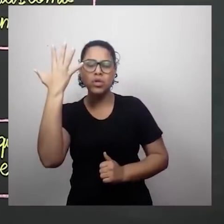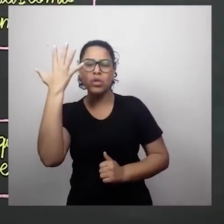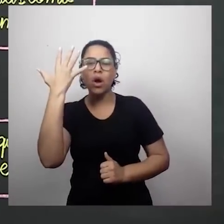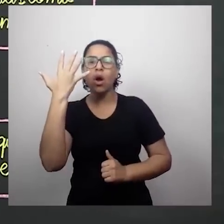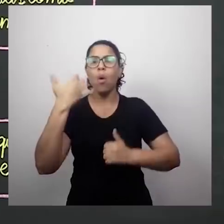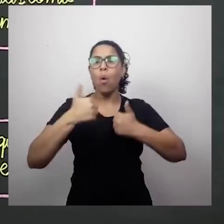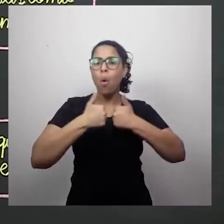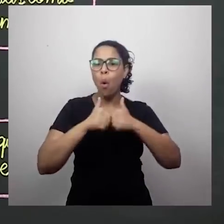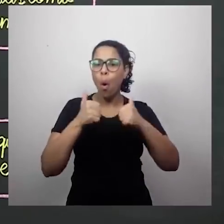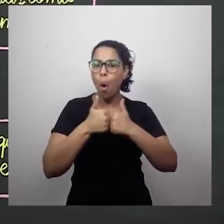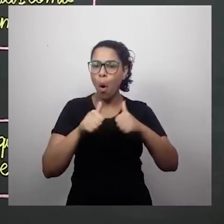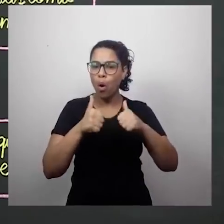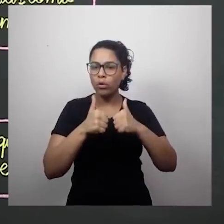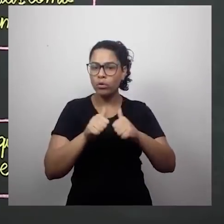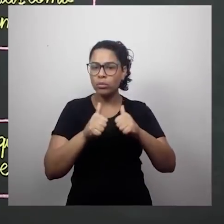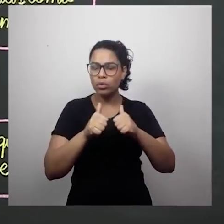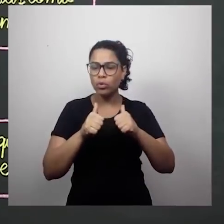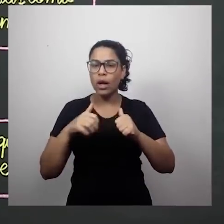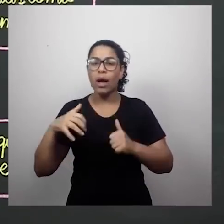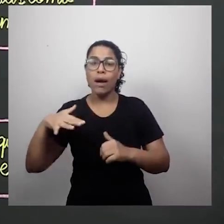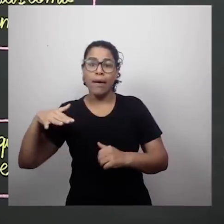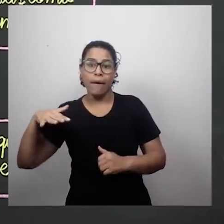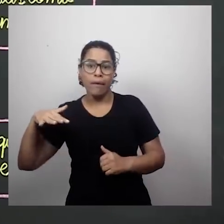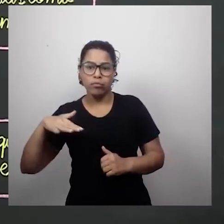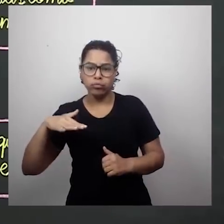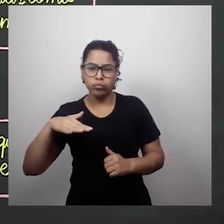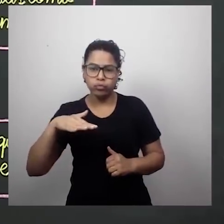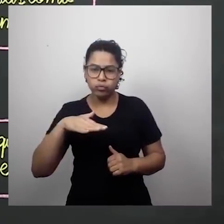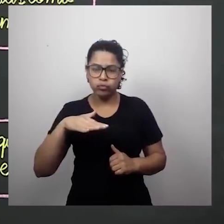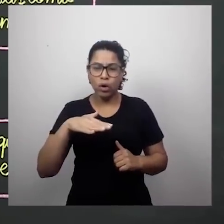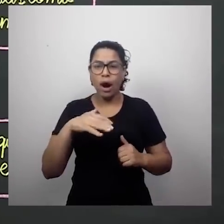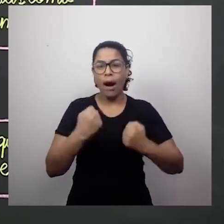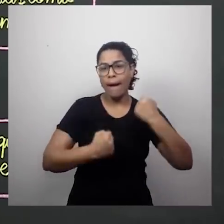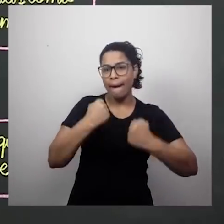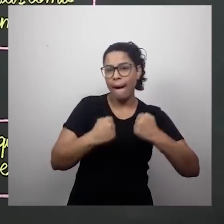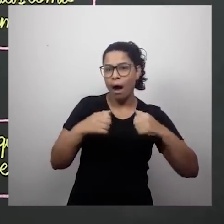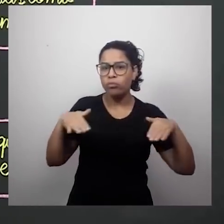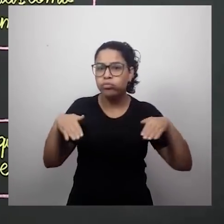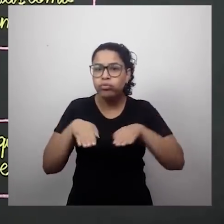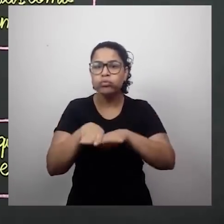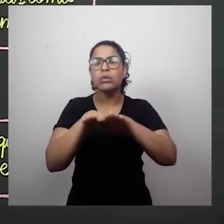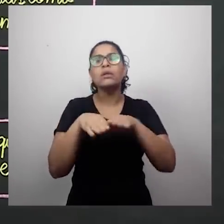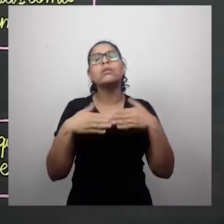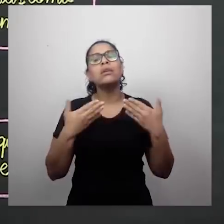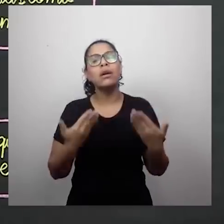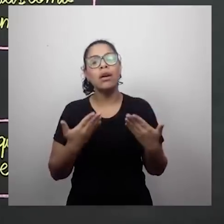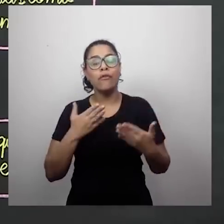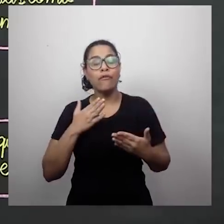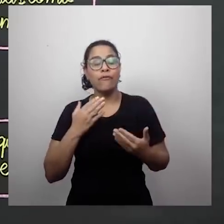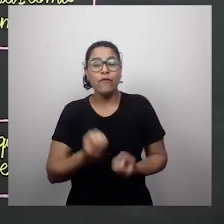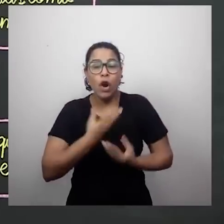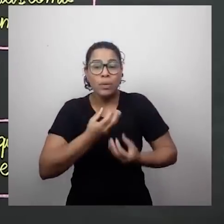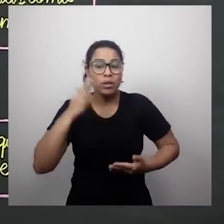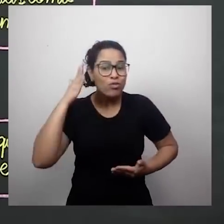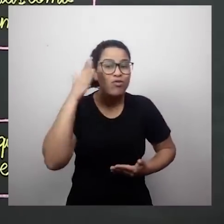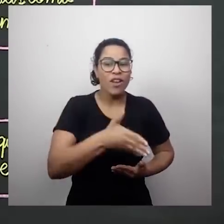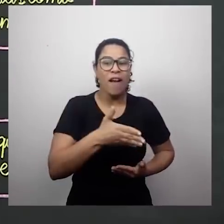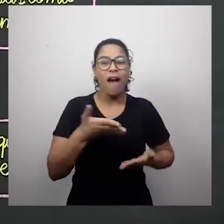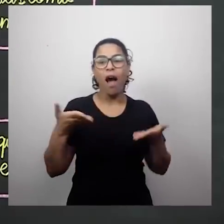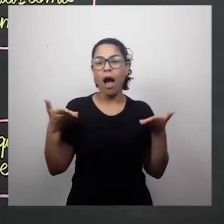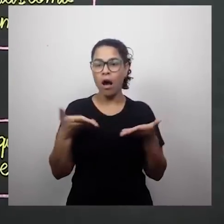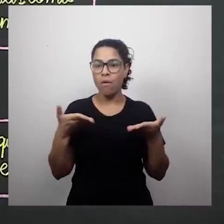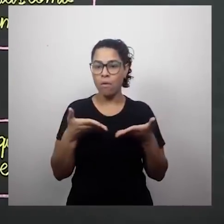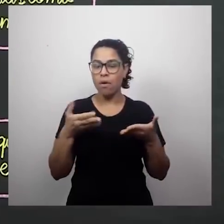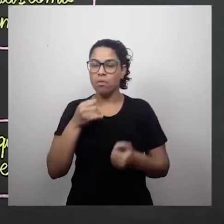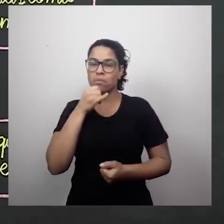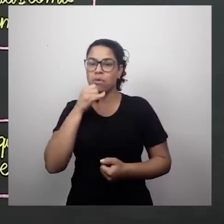quando o ônibus se chocou com um carro. Tudo isso é fato, tudo isso é informação precisa, direta. Agora, o jornalista ele